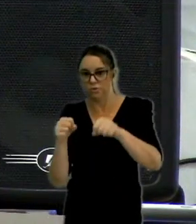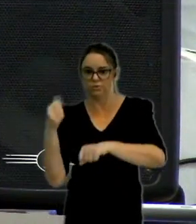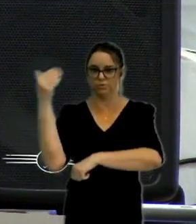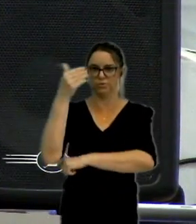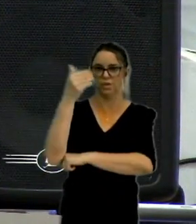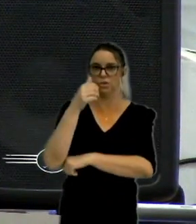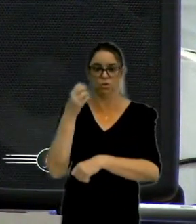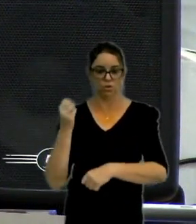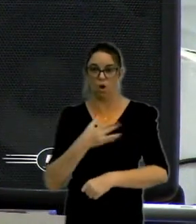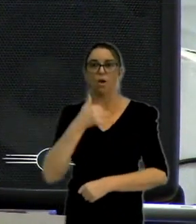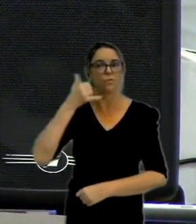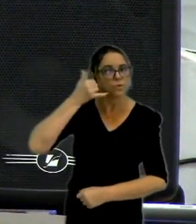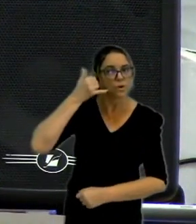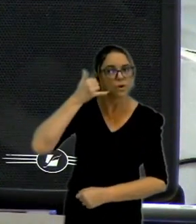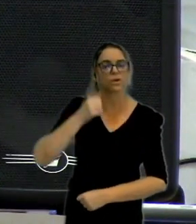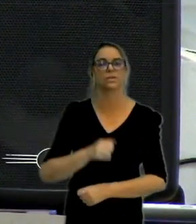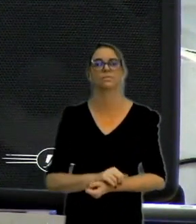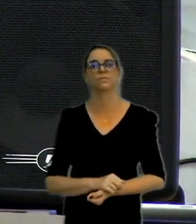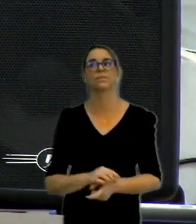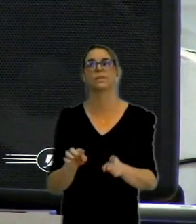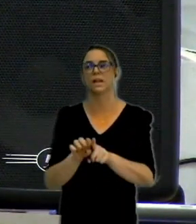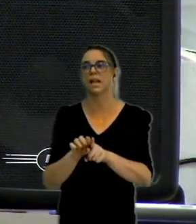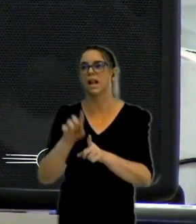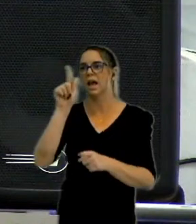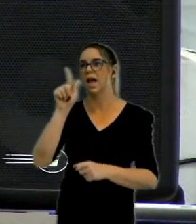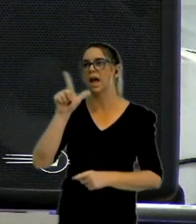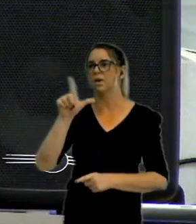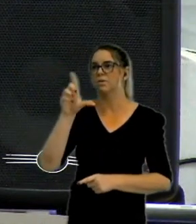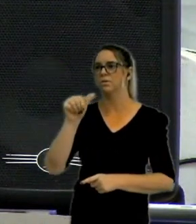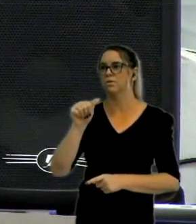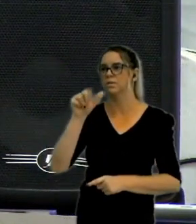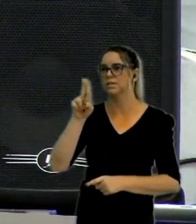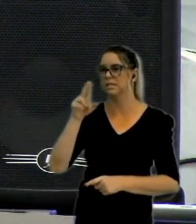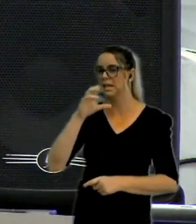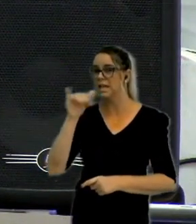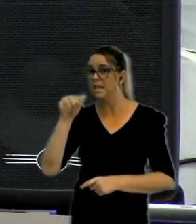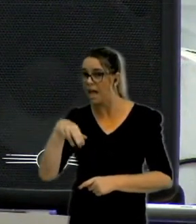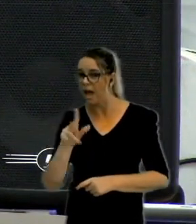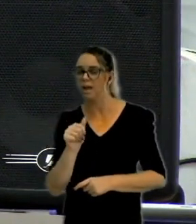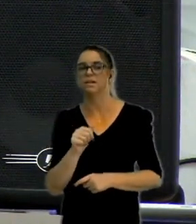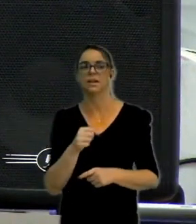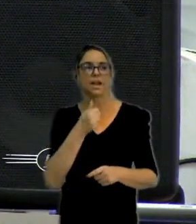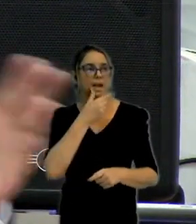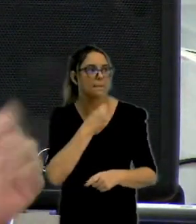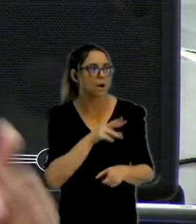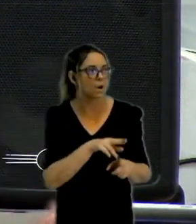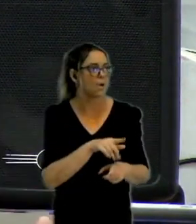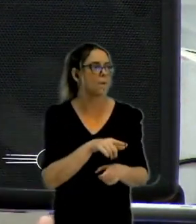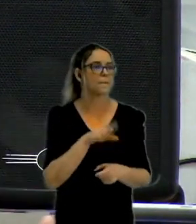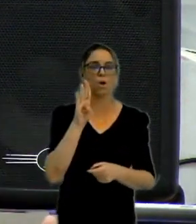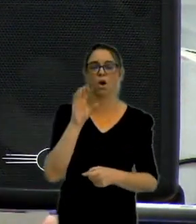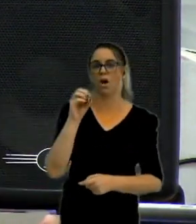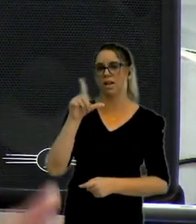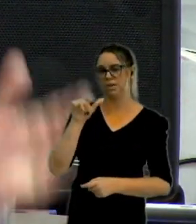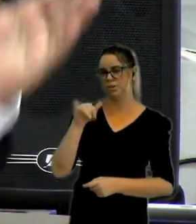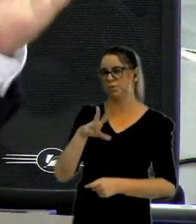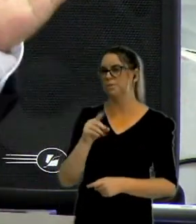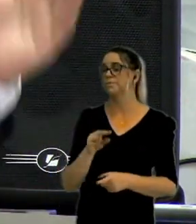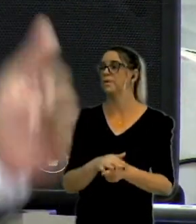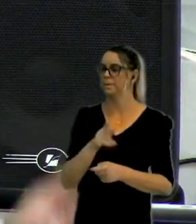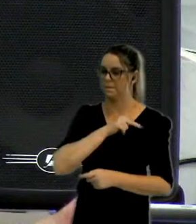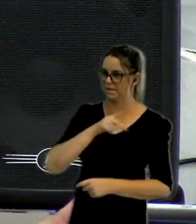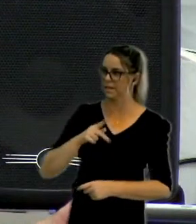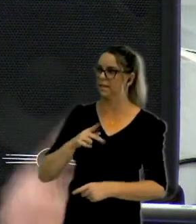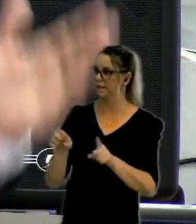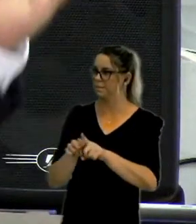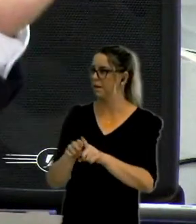A Luane, né? E a Glaucinha, né? Glaucinha, que é do Lava Jato, irmã de Bolinho. Presidente, também, presidenta, né?